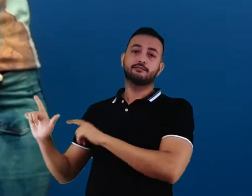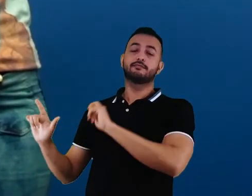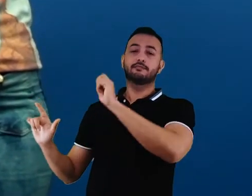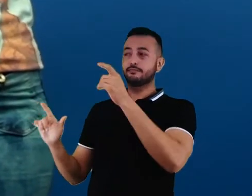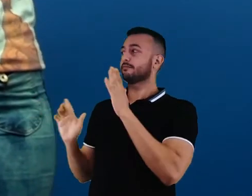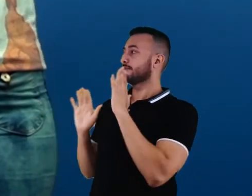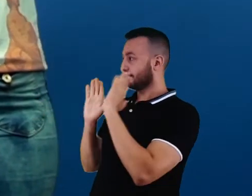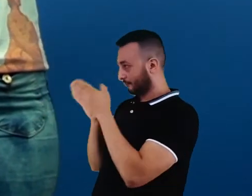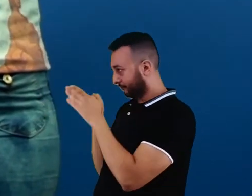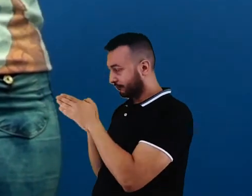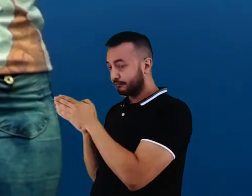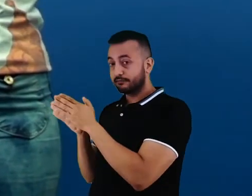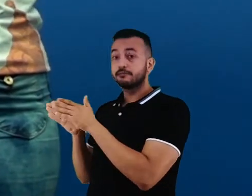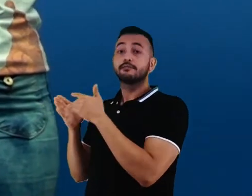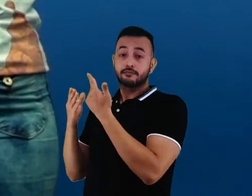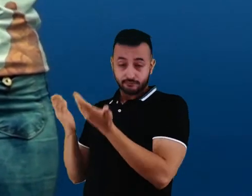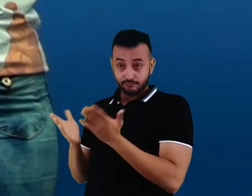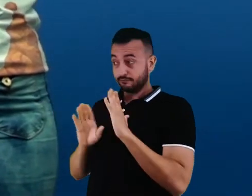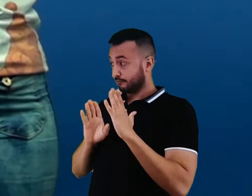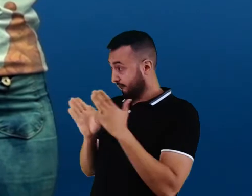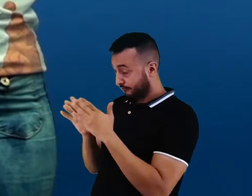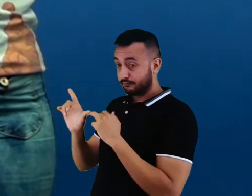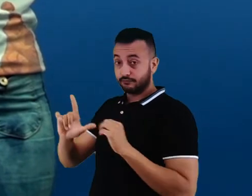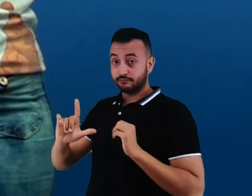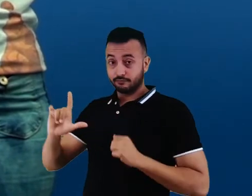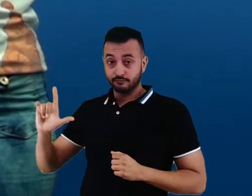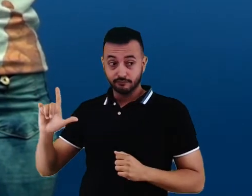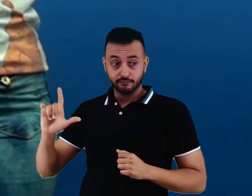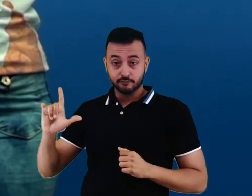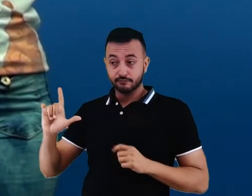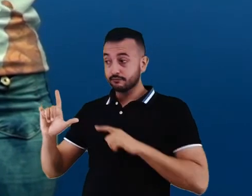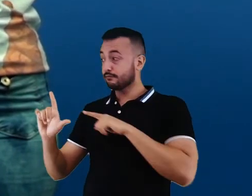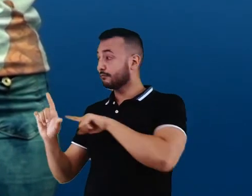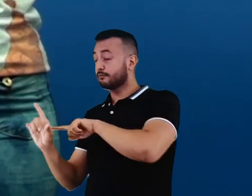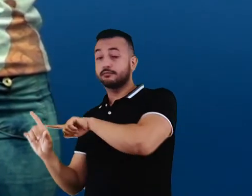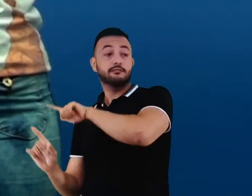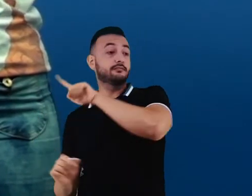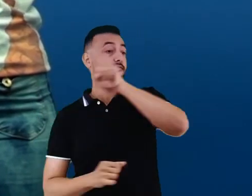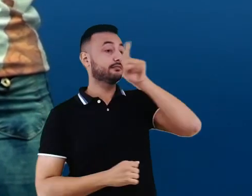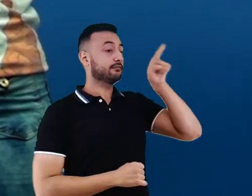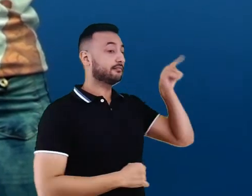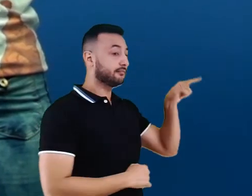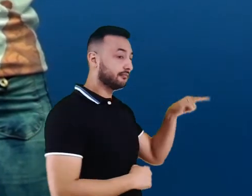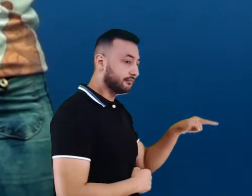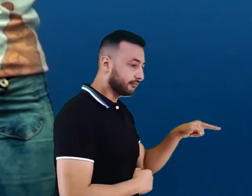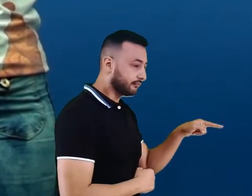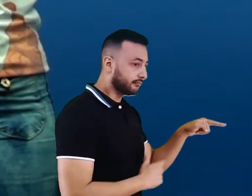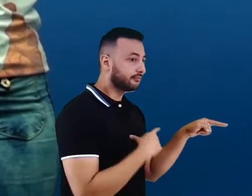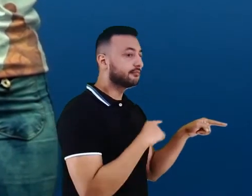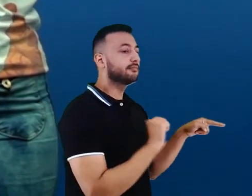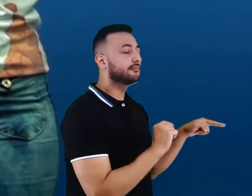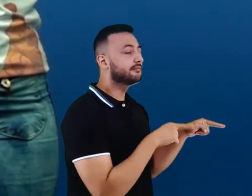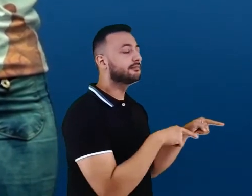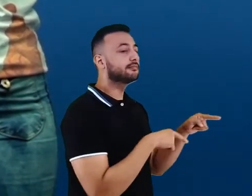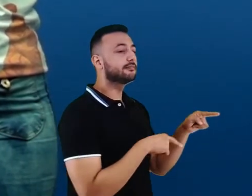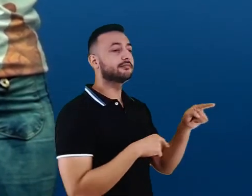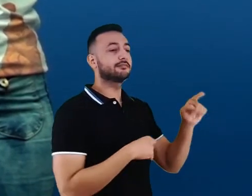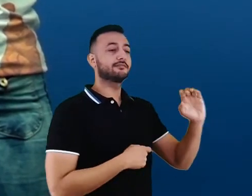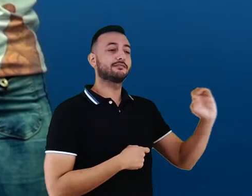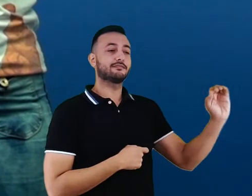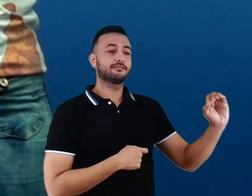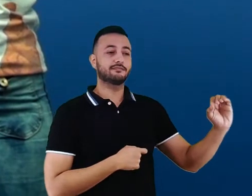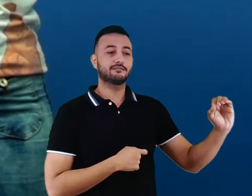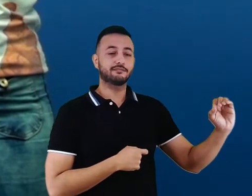desse lado. Então, desse lado vai estar o leste. Do lado oposto vai estar o oeste,